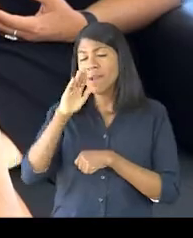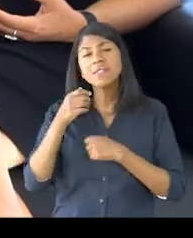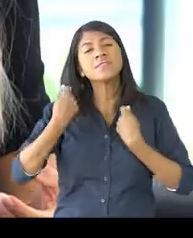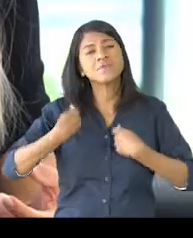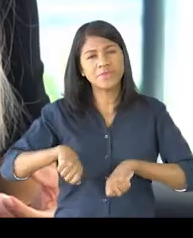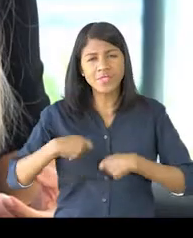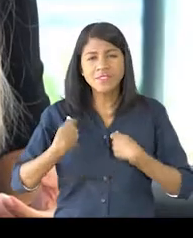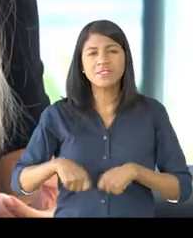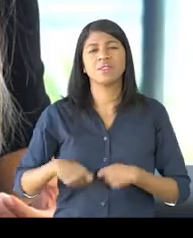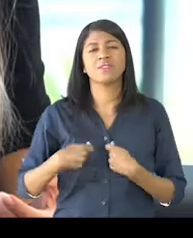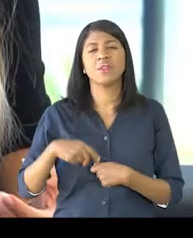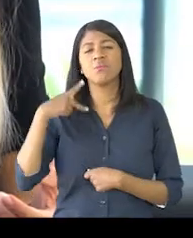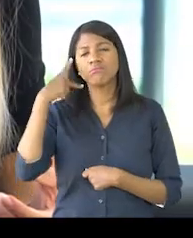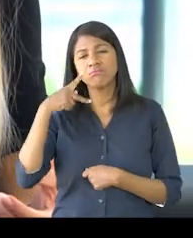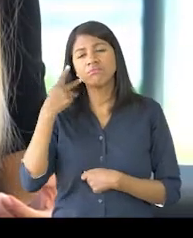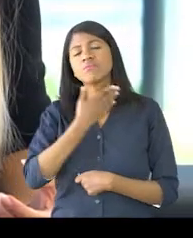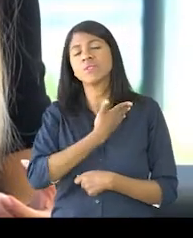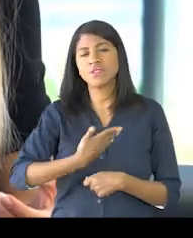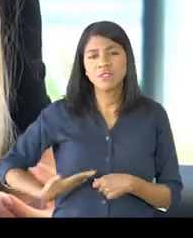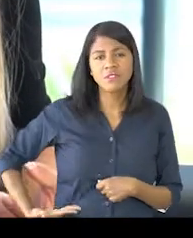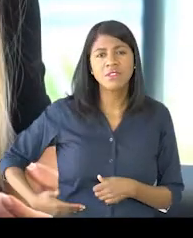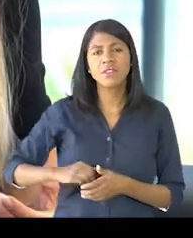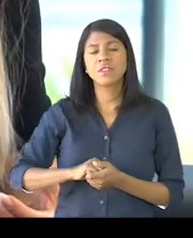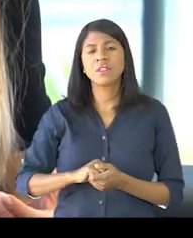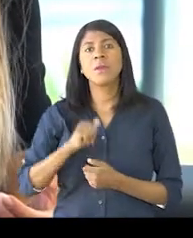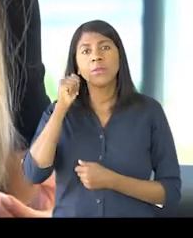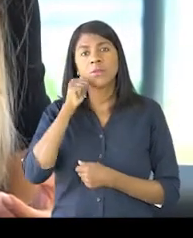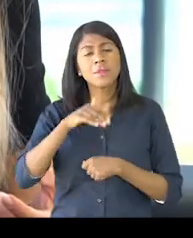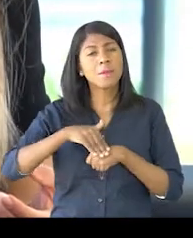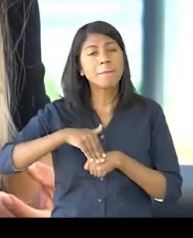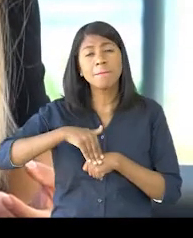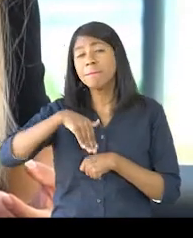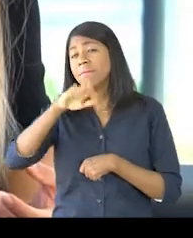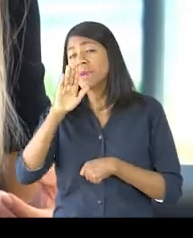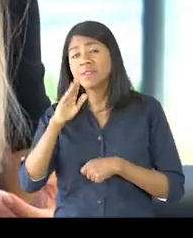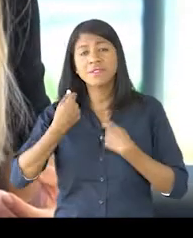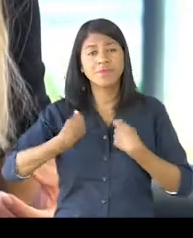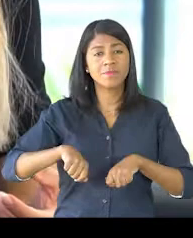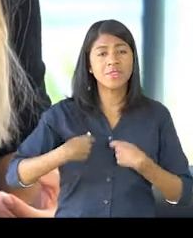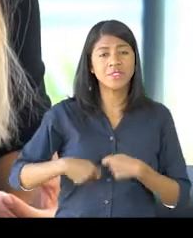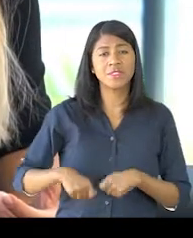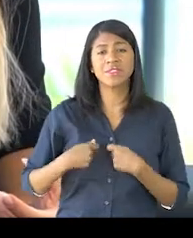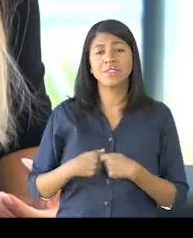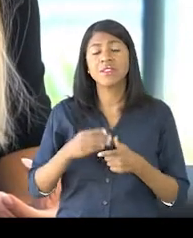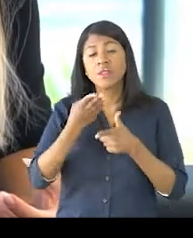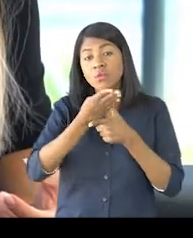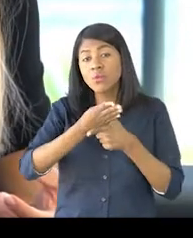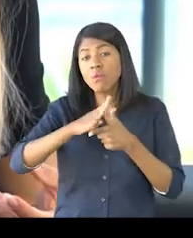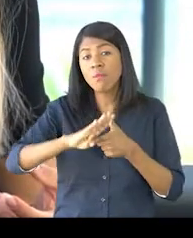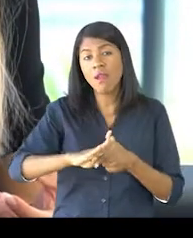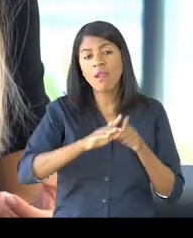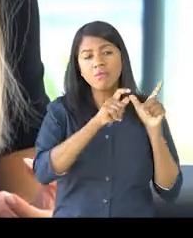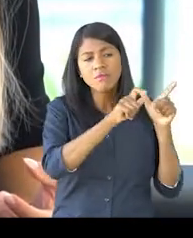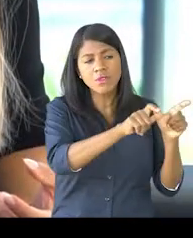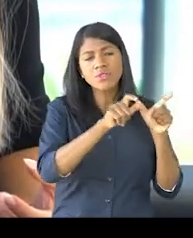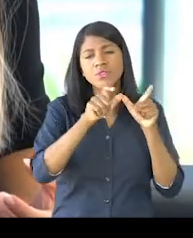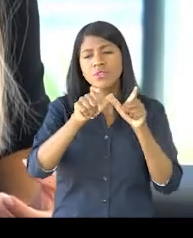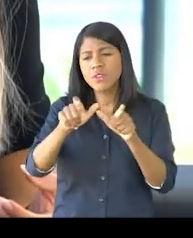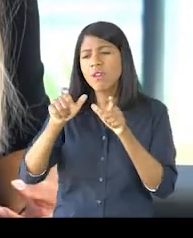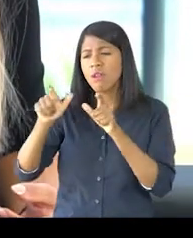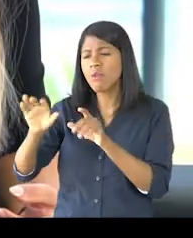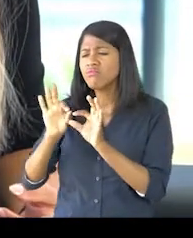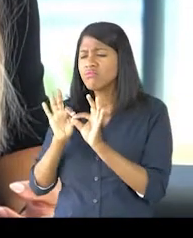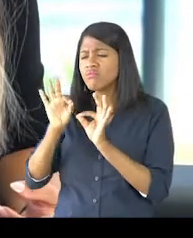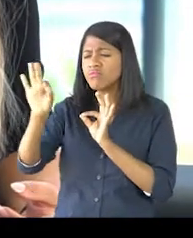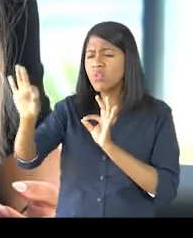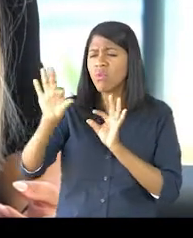e protocolos, né, da saúde, que nós sabemos que estamos em uma pandemia, mas nós vamos começar a Secretaria da